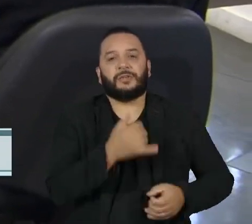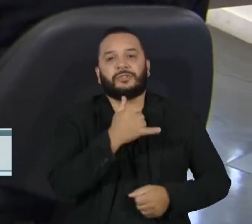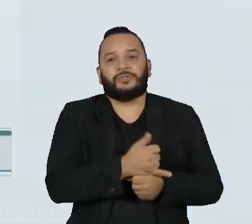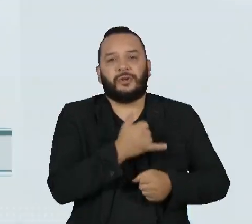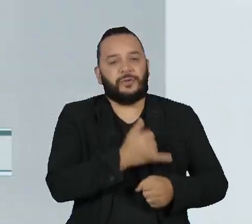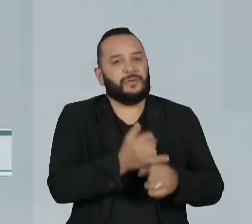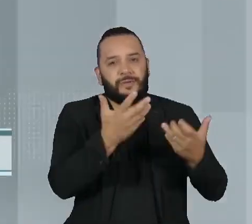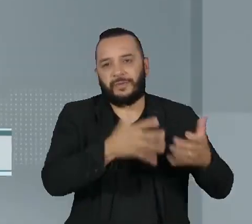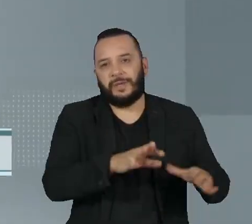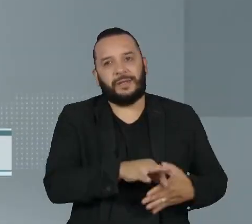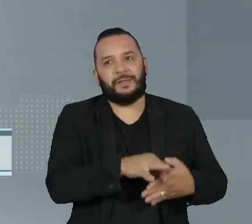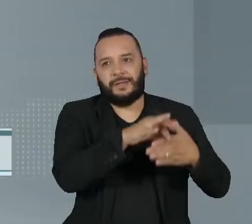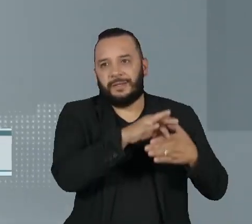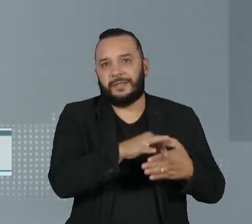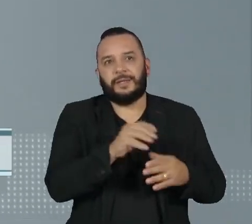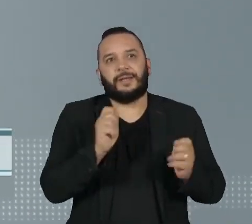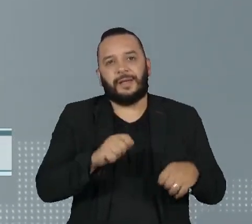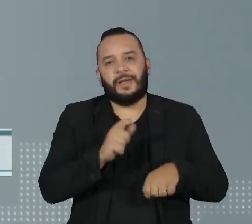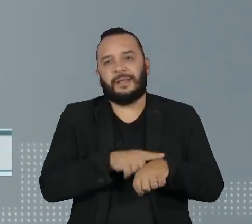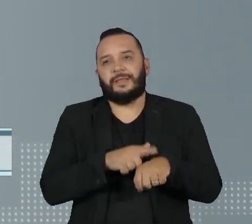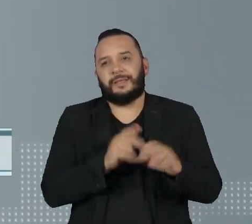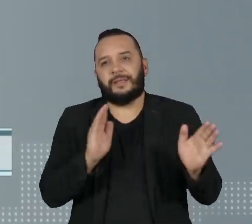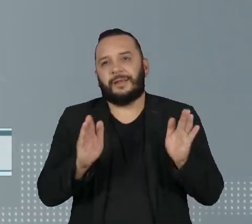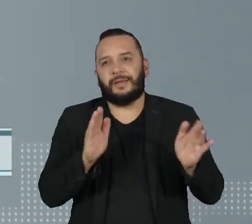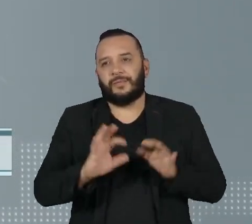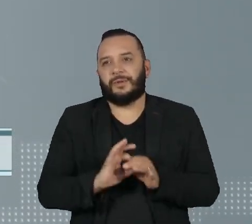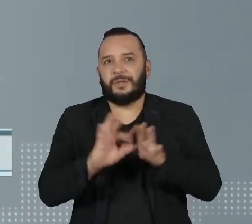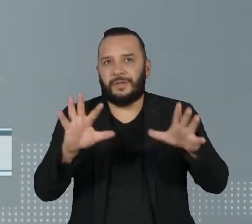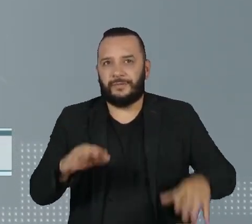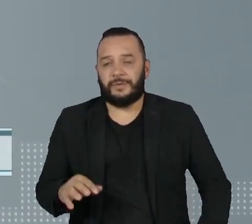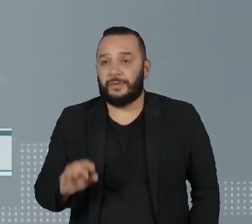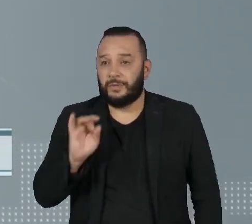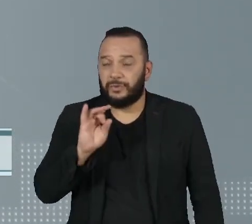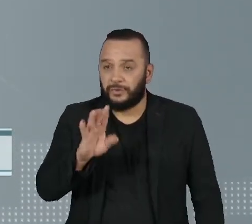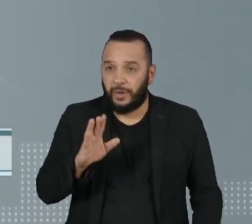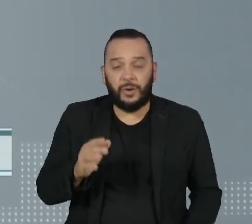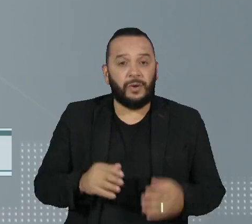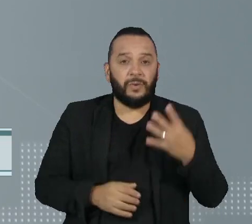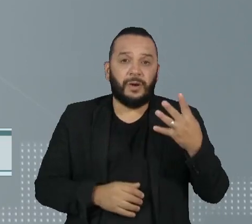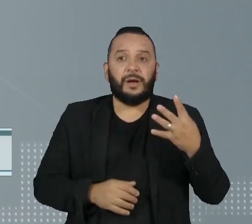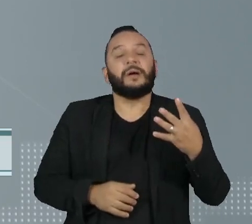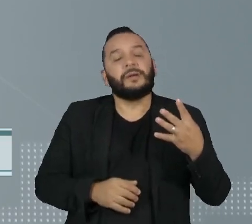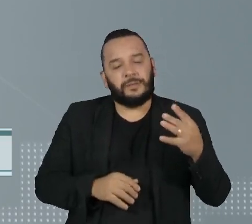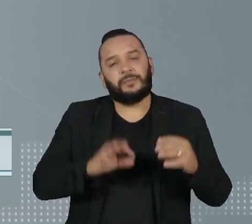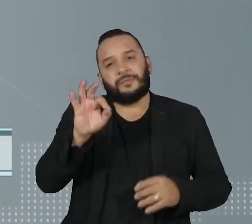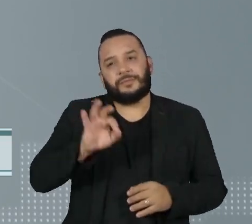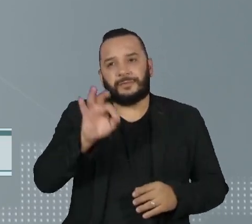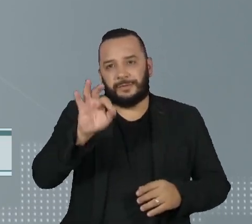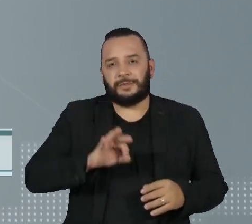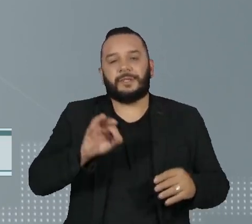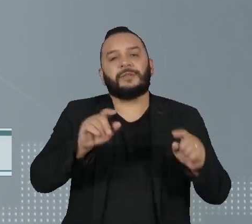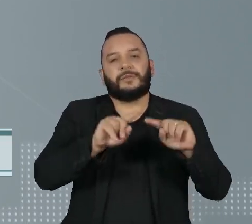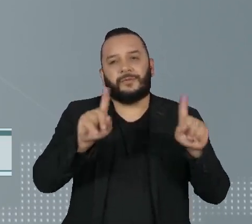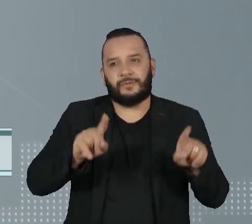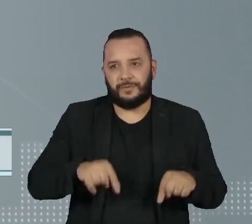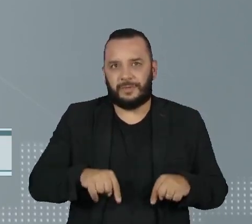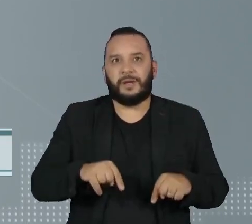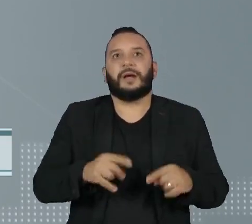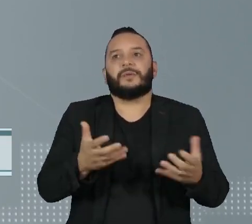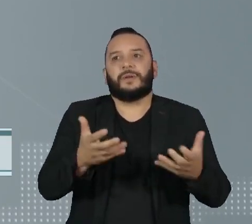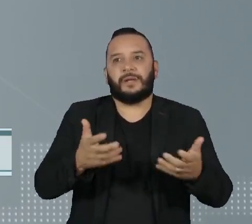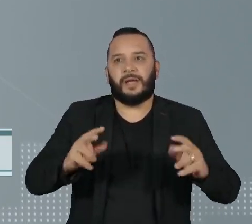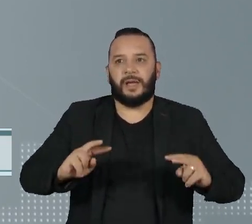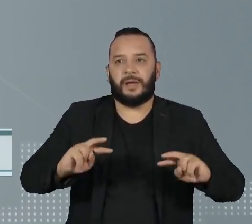liderança para ter mais tempo livre apenas 4% dos funcionários consideram ser promovidos ao alto